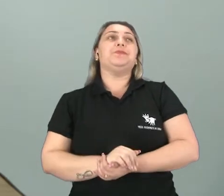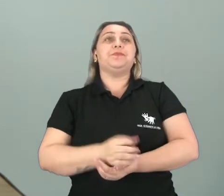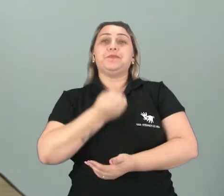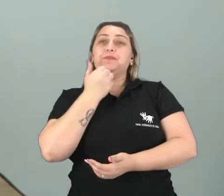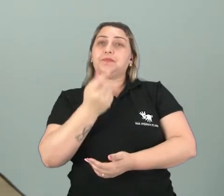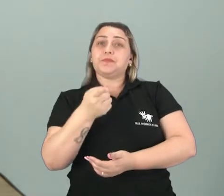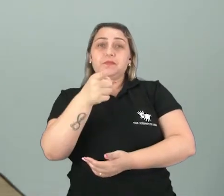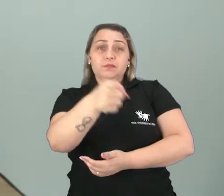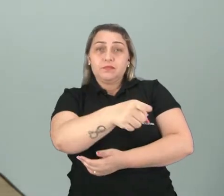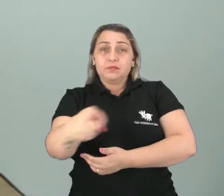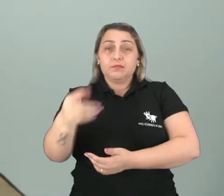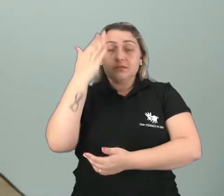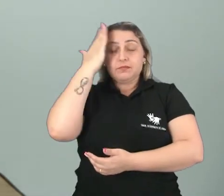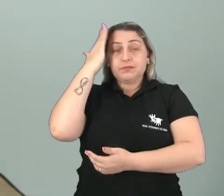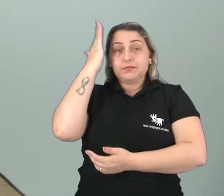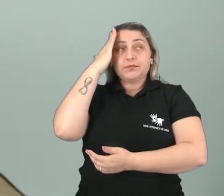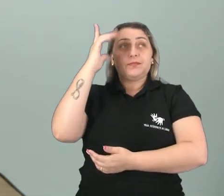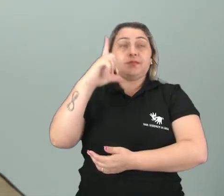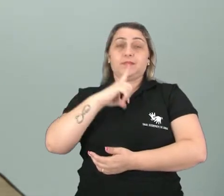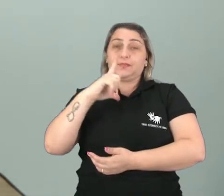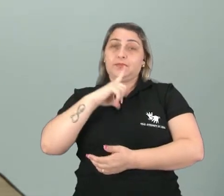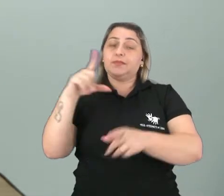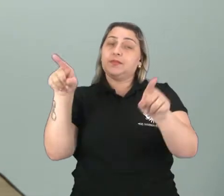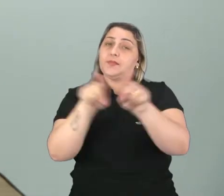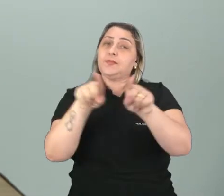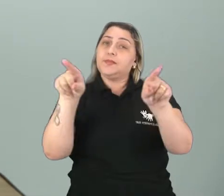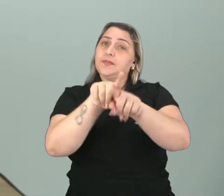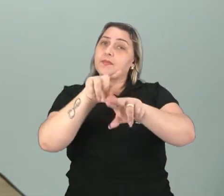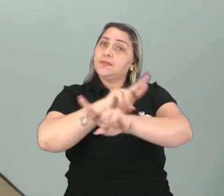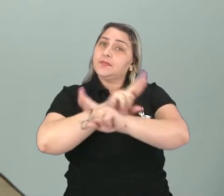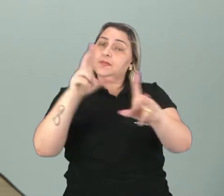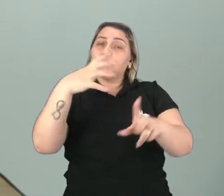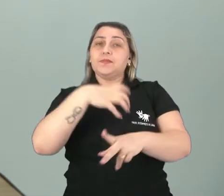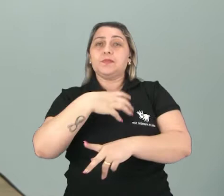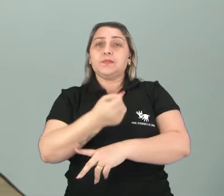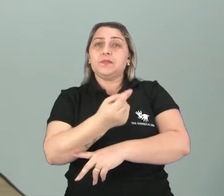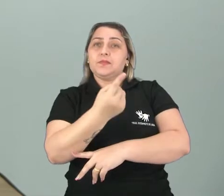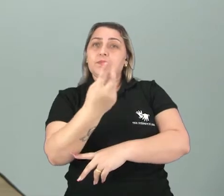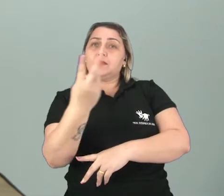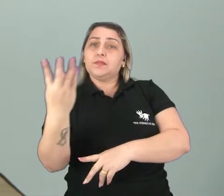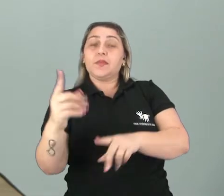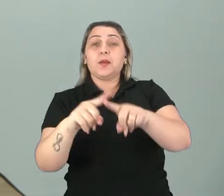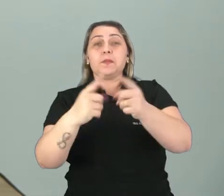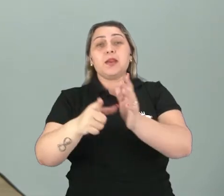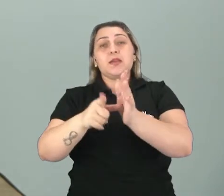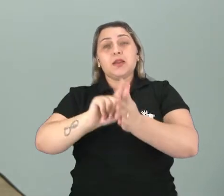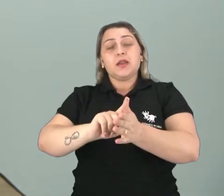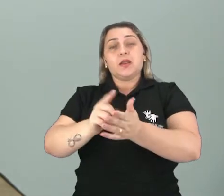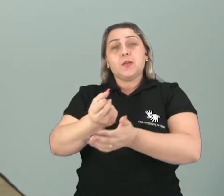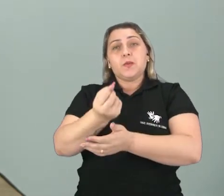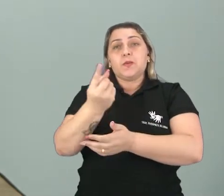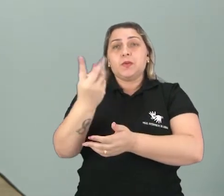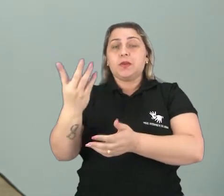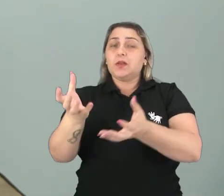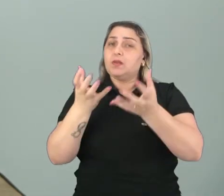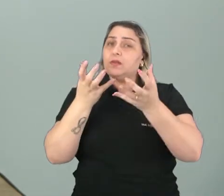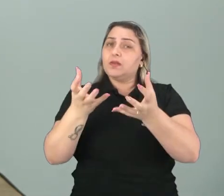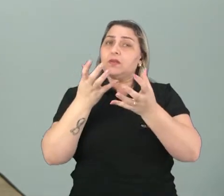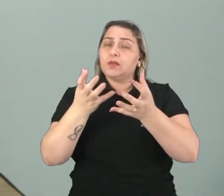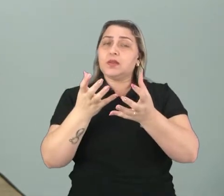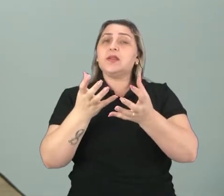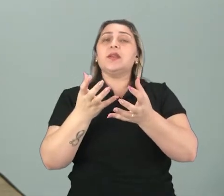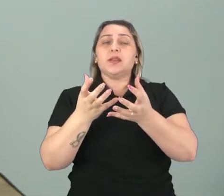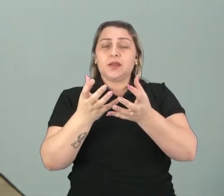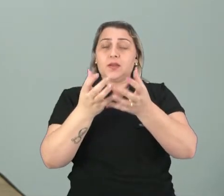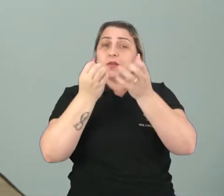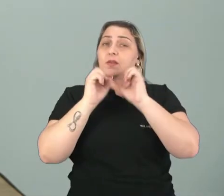bem, e vocês sabiam que existem também diferentes formas de contagem? Mas antes de nós contarmos, eu quero contar um